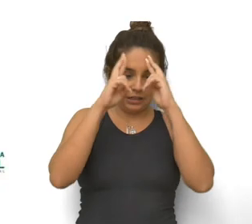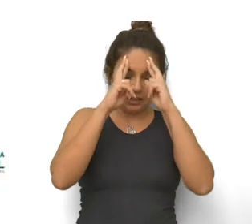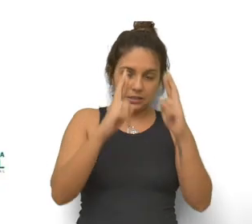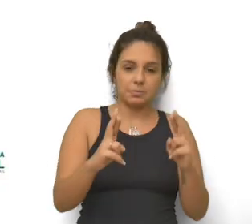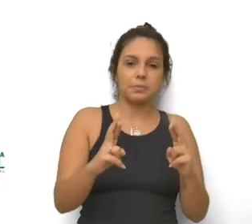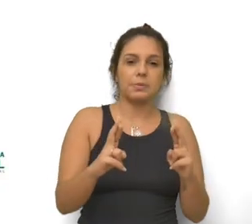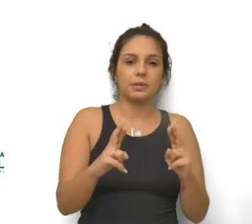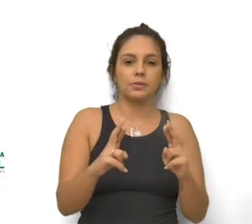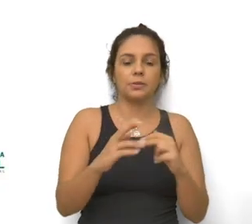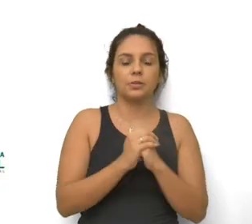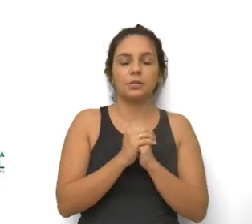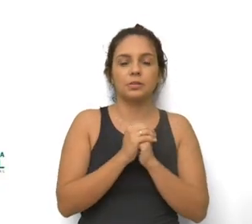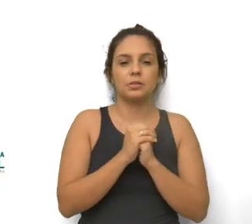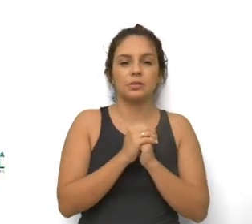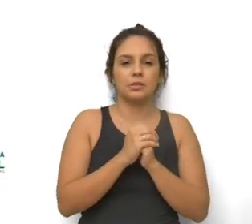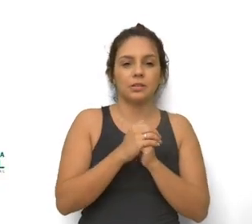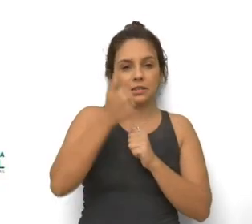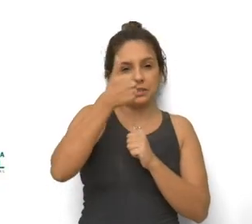respeito às